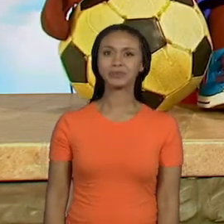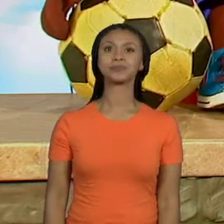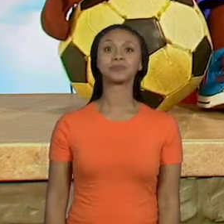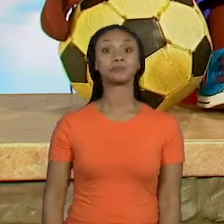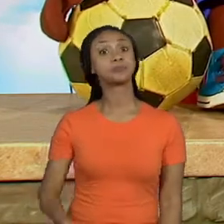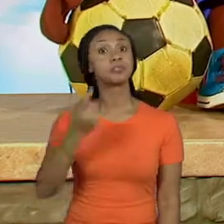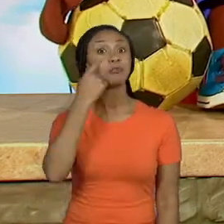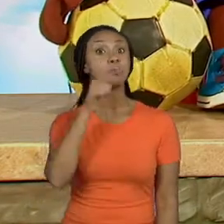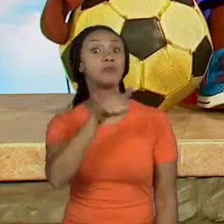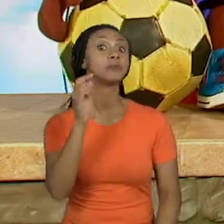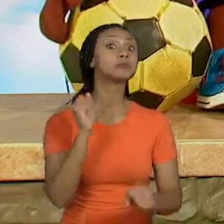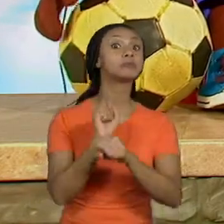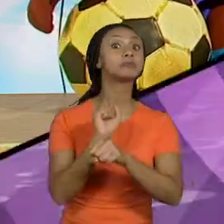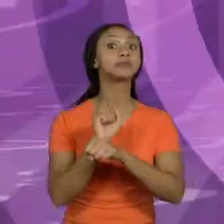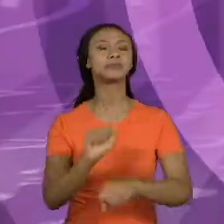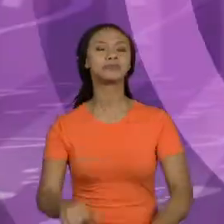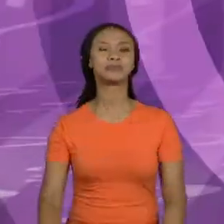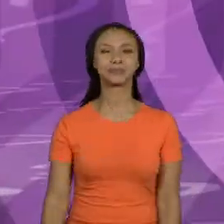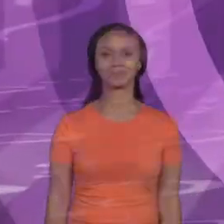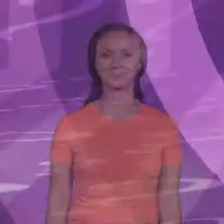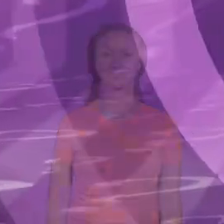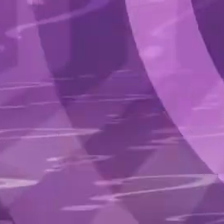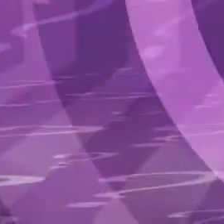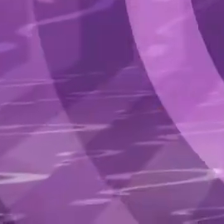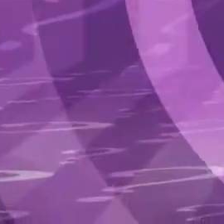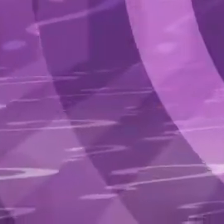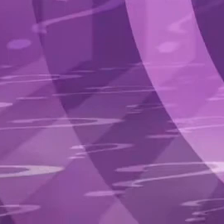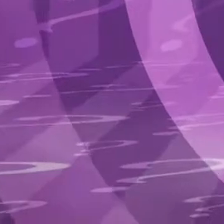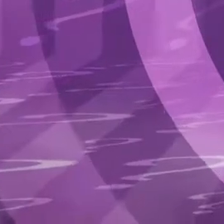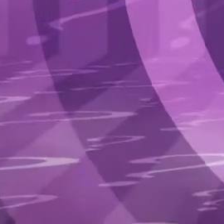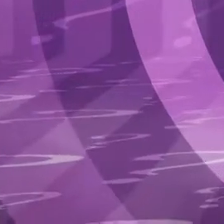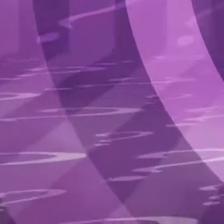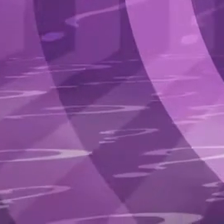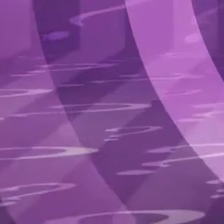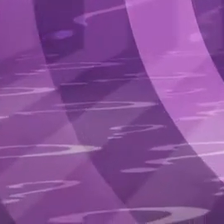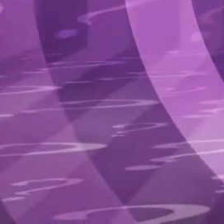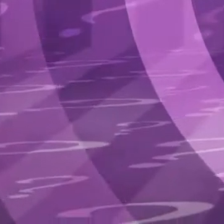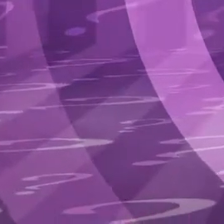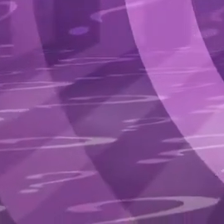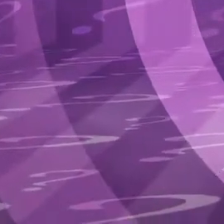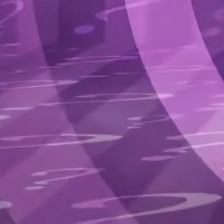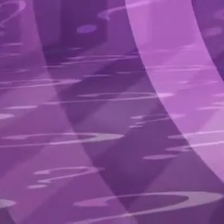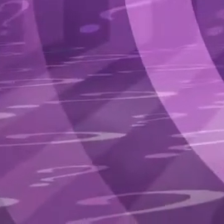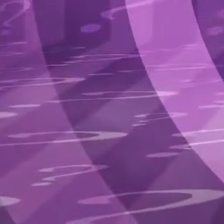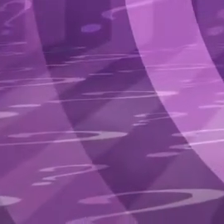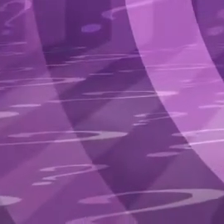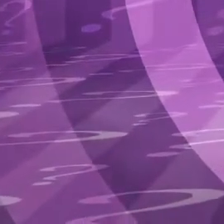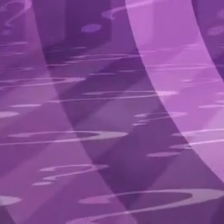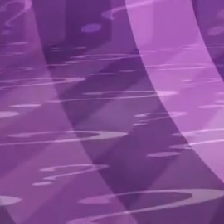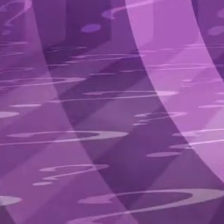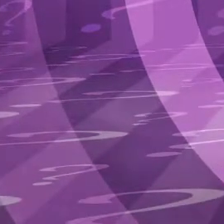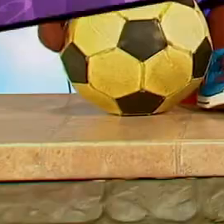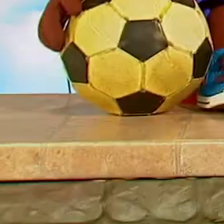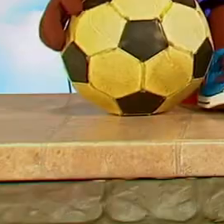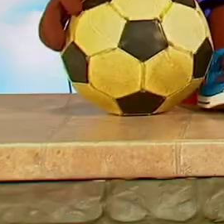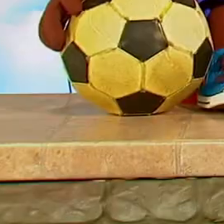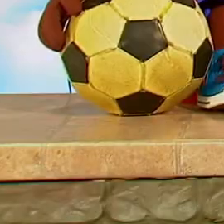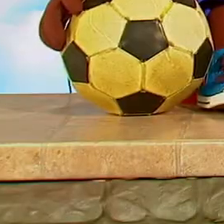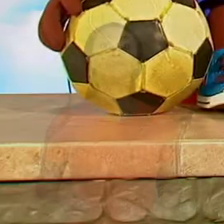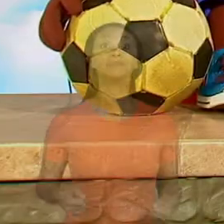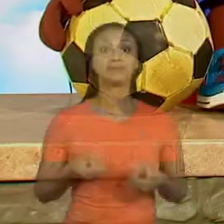Ai, vamos esperar. É. Uhum. Eu já sei, né? Ai, eu não sei, eu acho que eu vou ter que